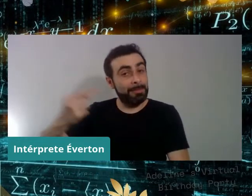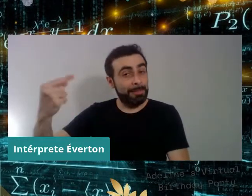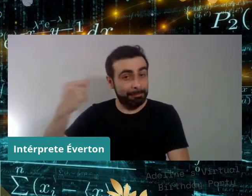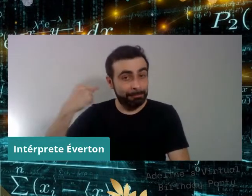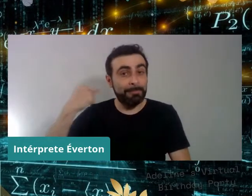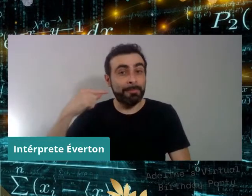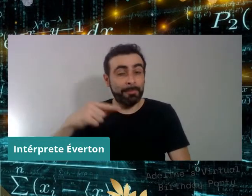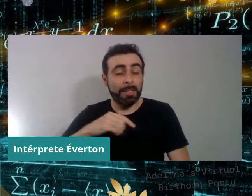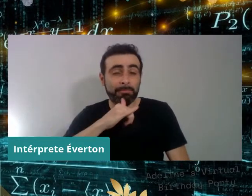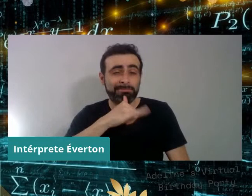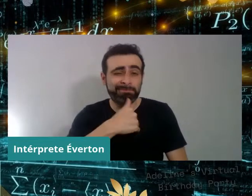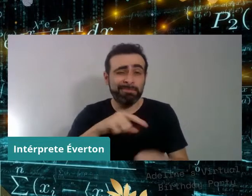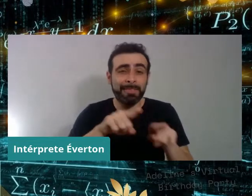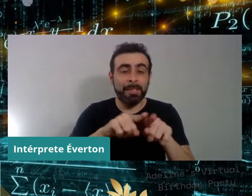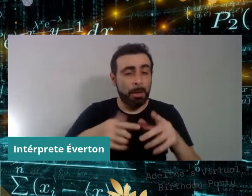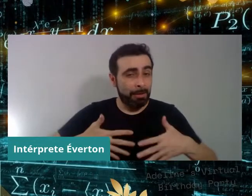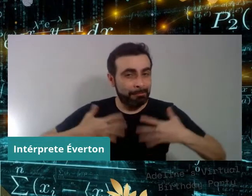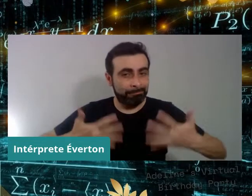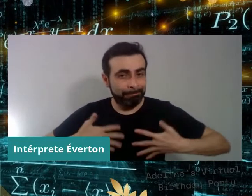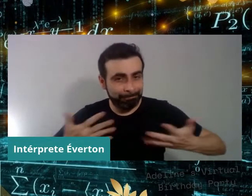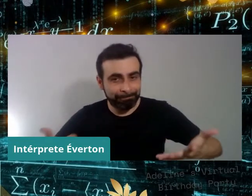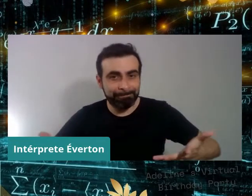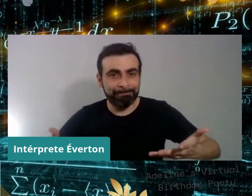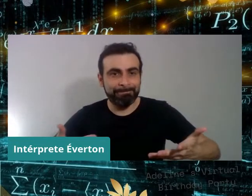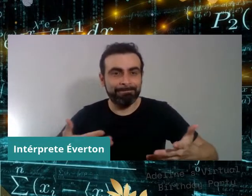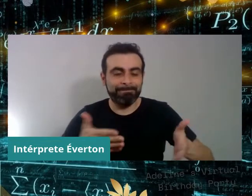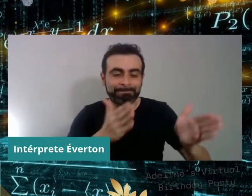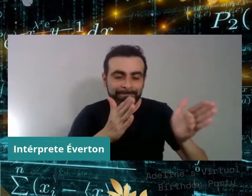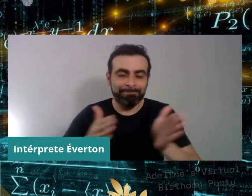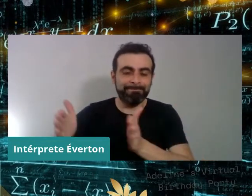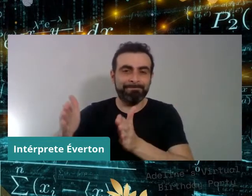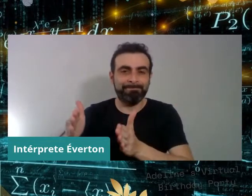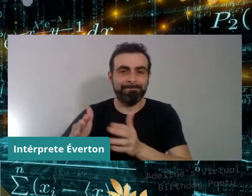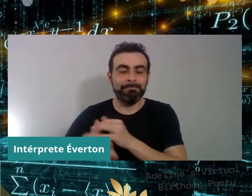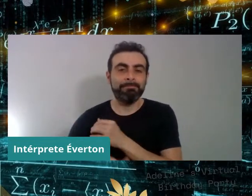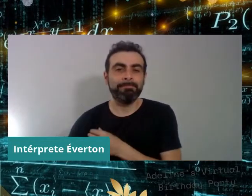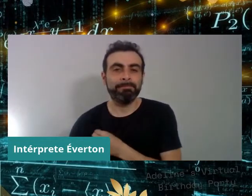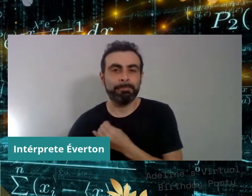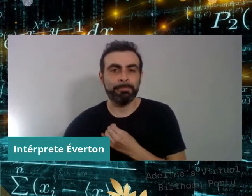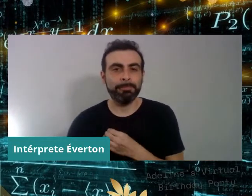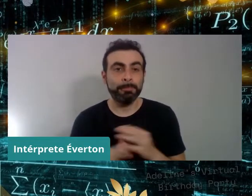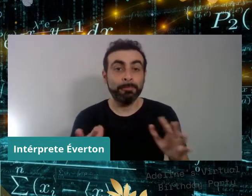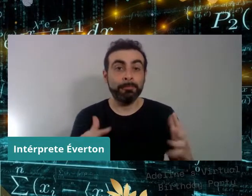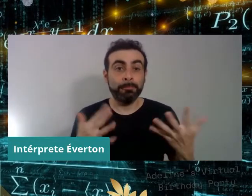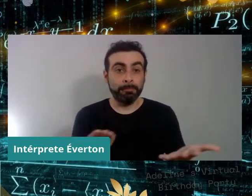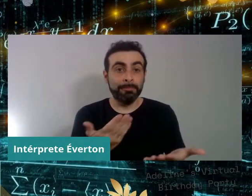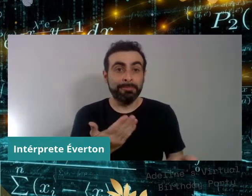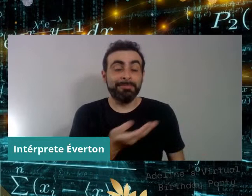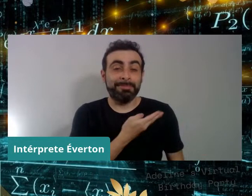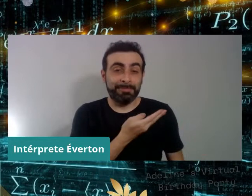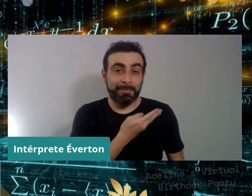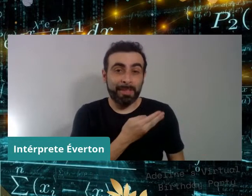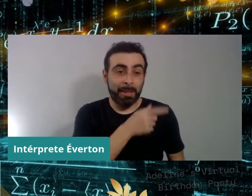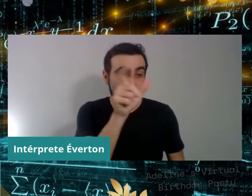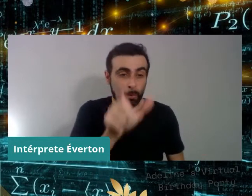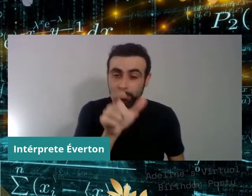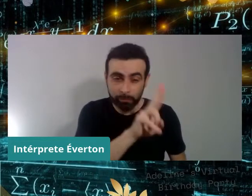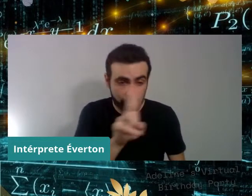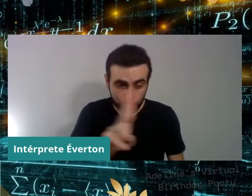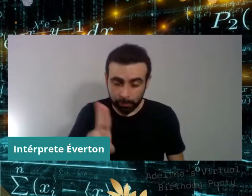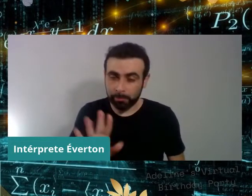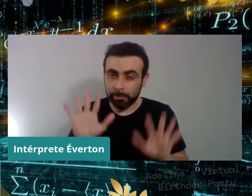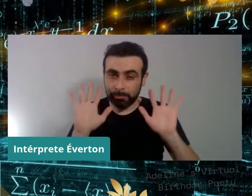de tristezas. E esses colegas, não vou nomear aqui, porque é surpresa, depois eles vão